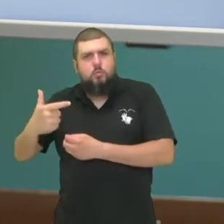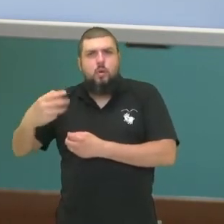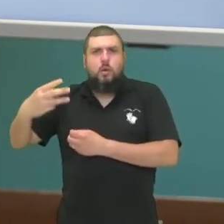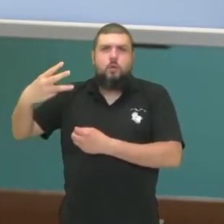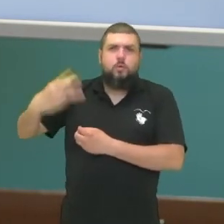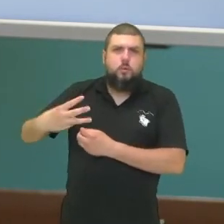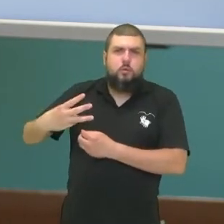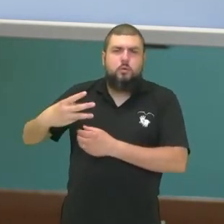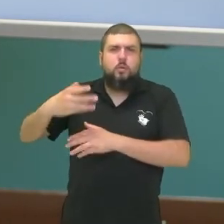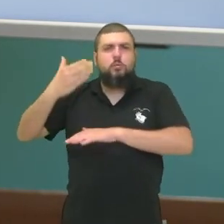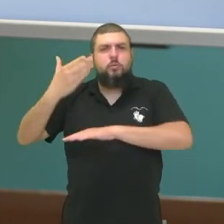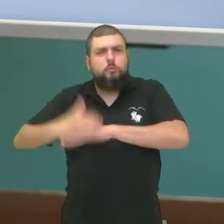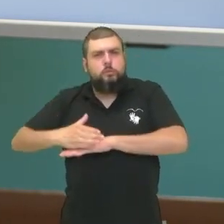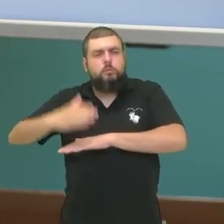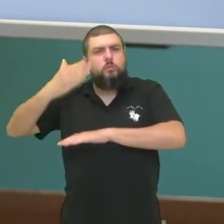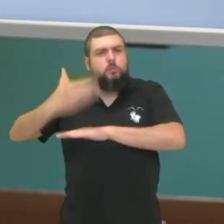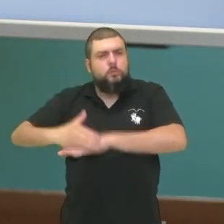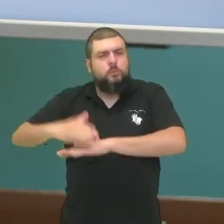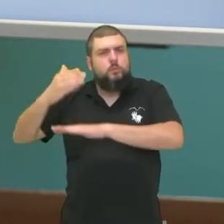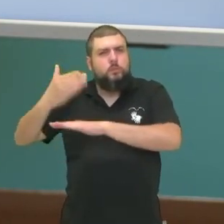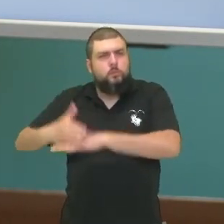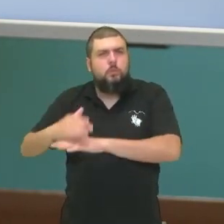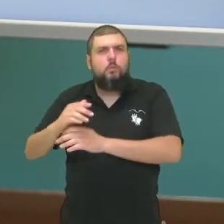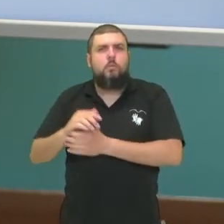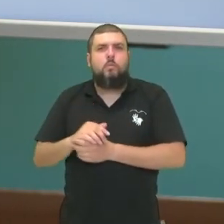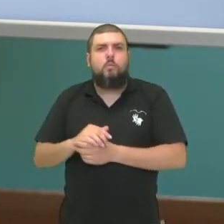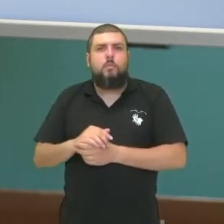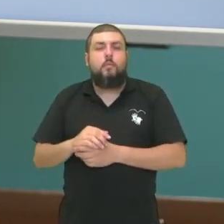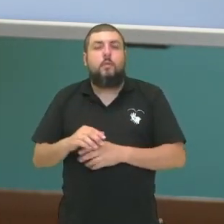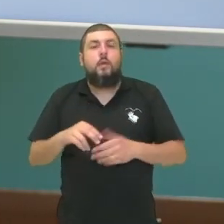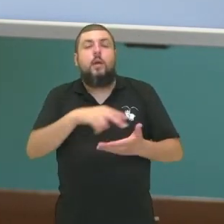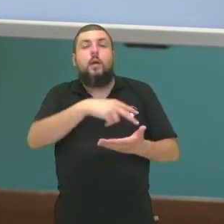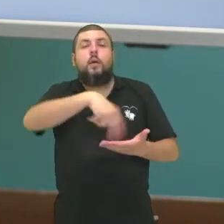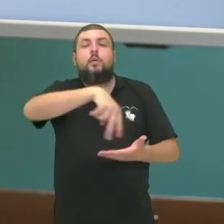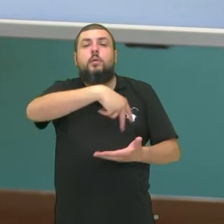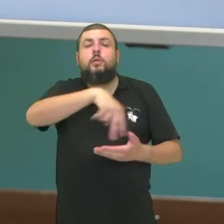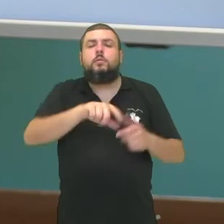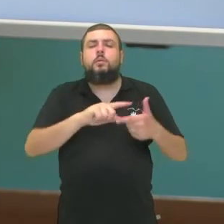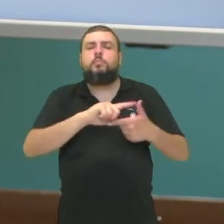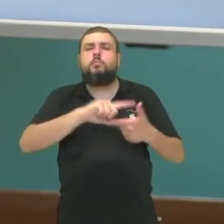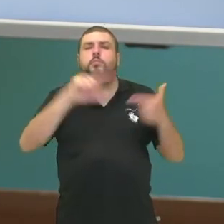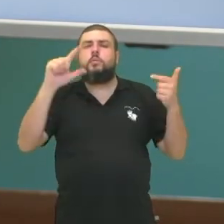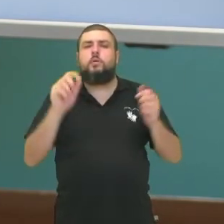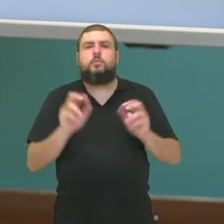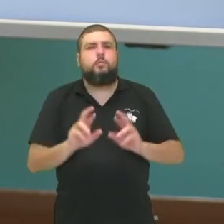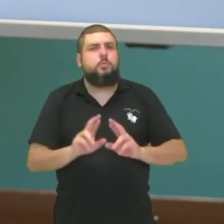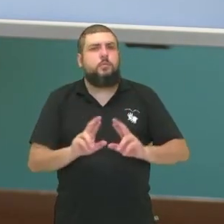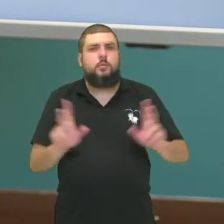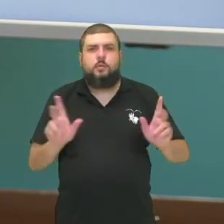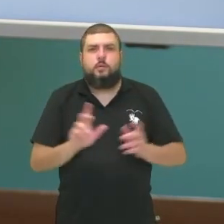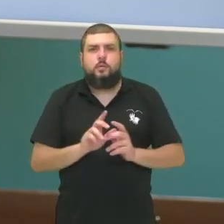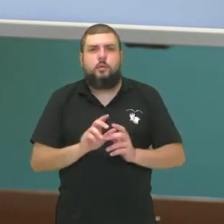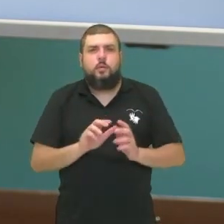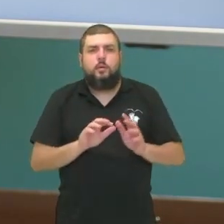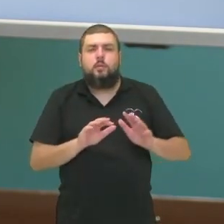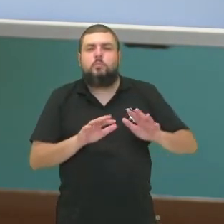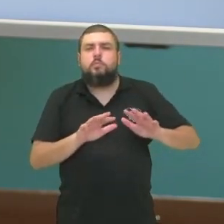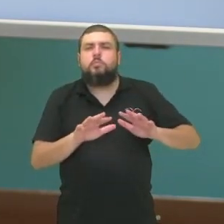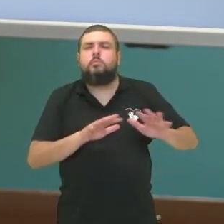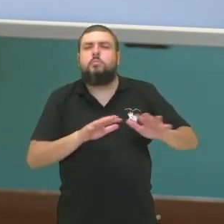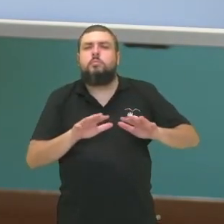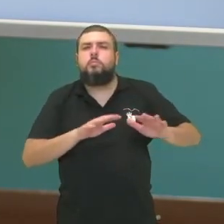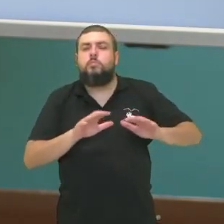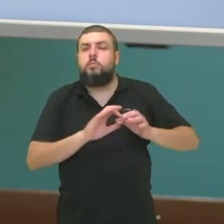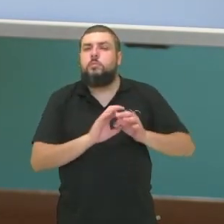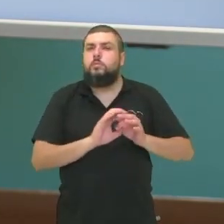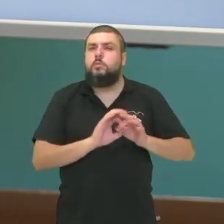a aprender logo cedo. Já na dança moderna, a gente não tem tanto disso, tá? Os movimentos são mais livres. Há